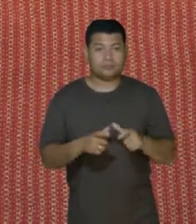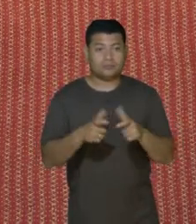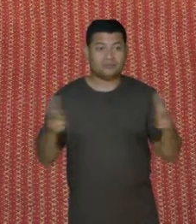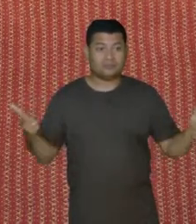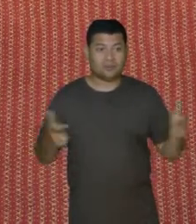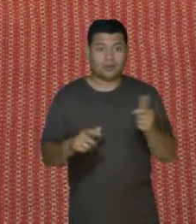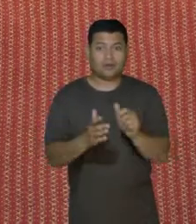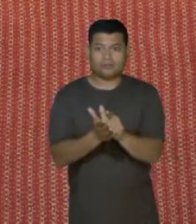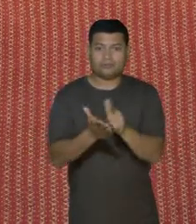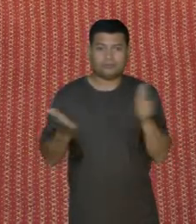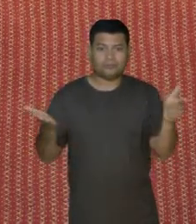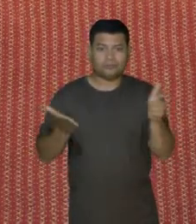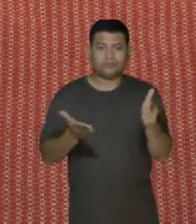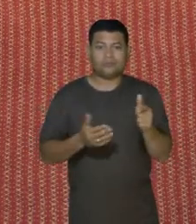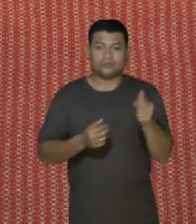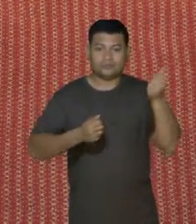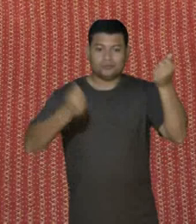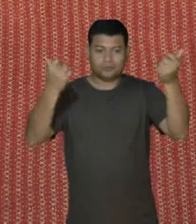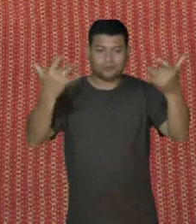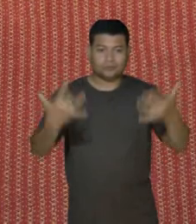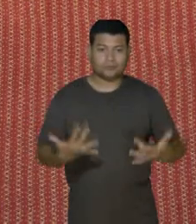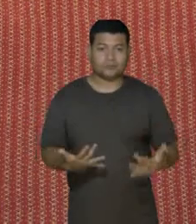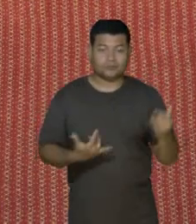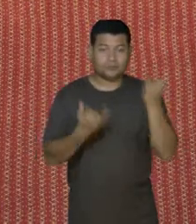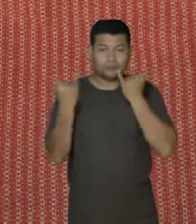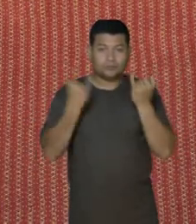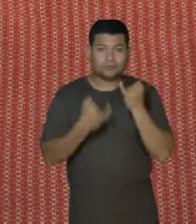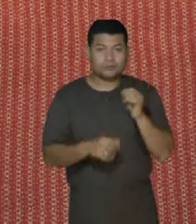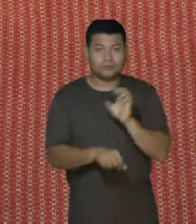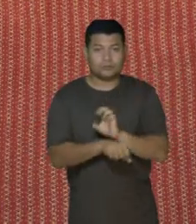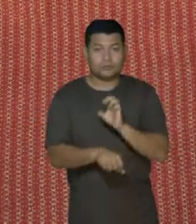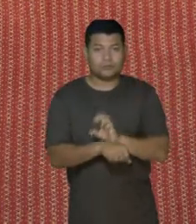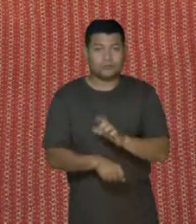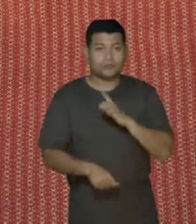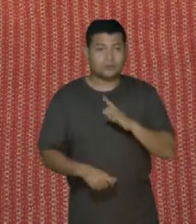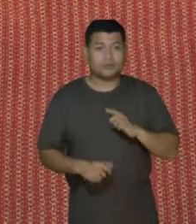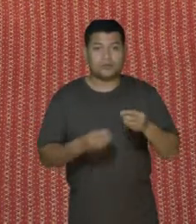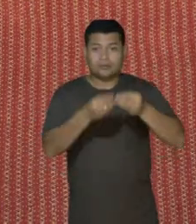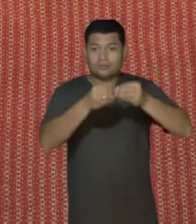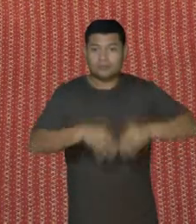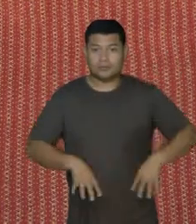jornais trazendo esta informação de que o Estado tem um prejuízo anual de